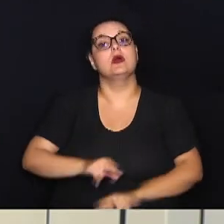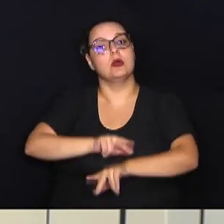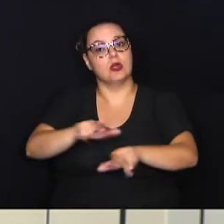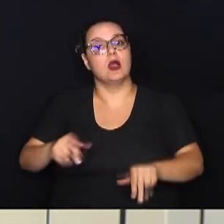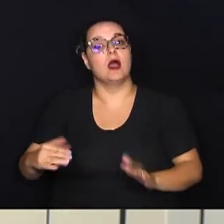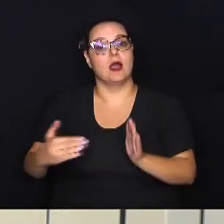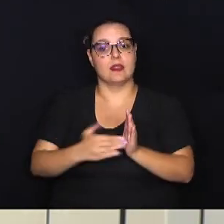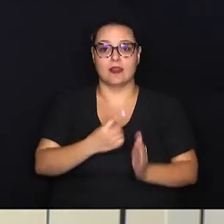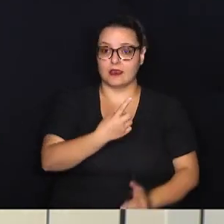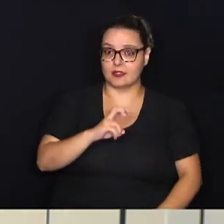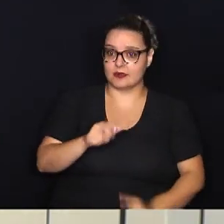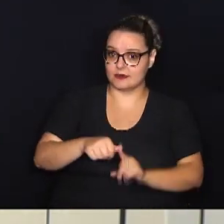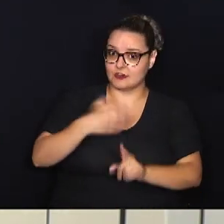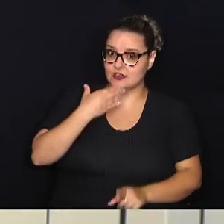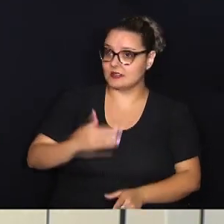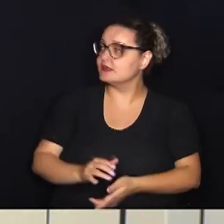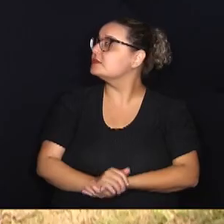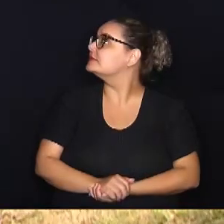de dezembro.